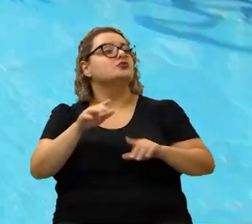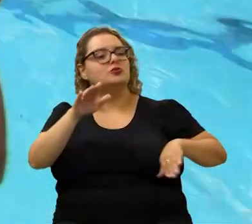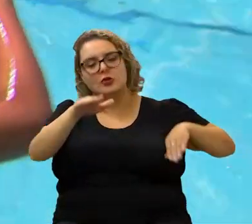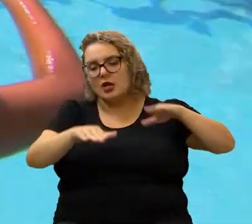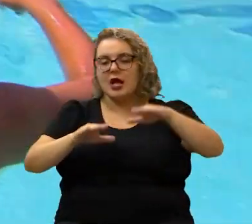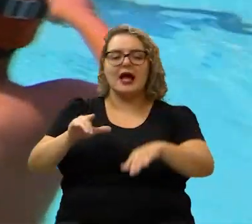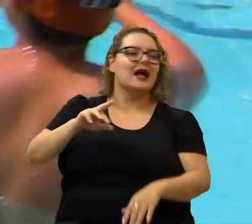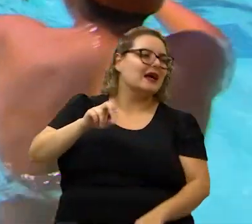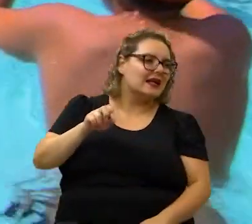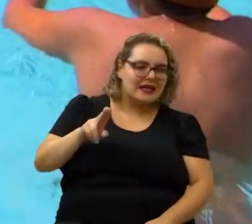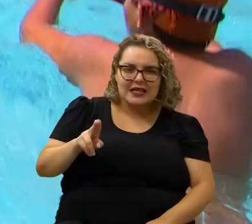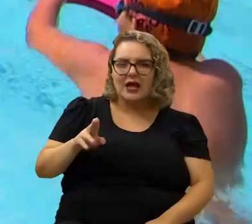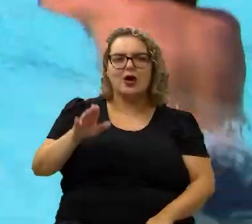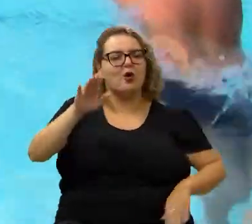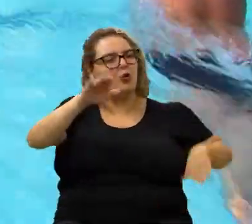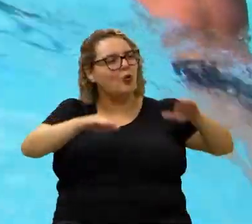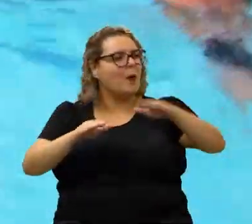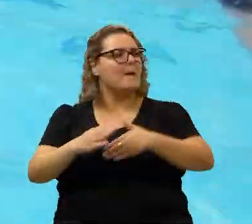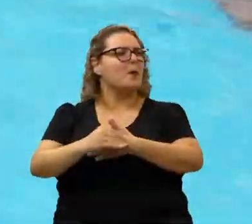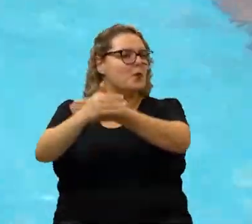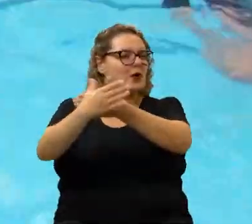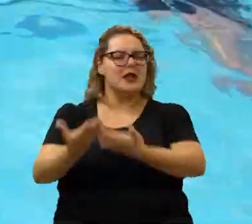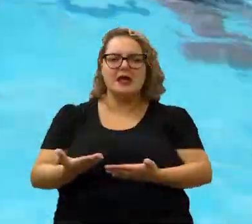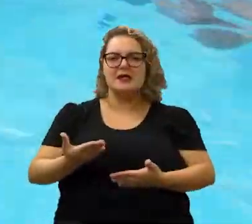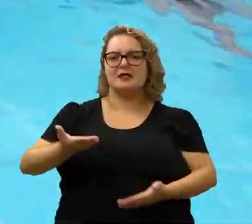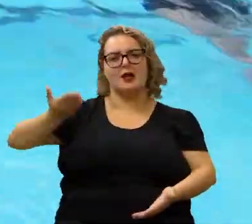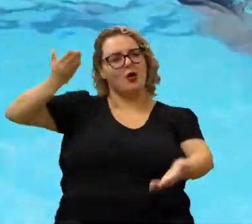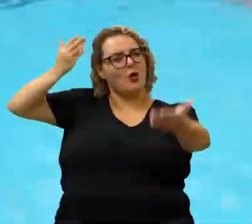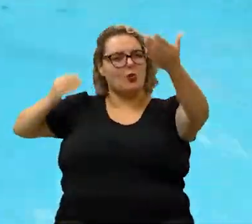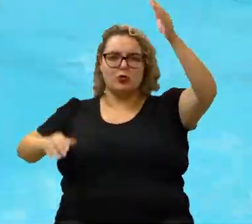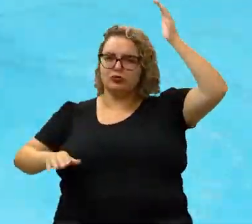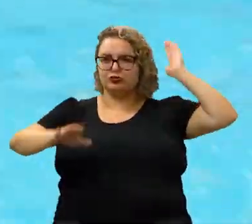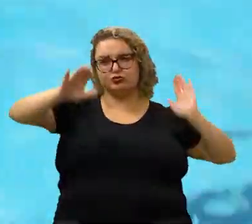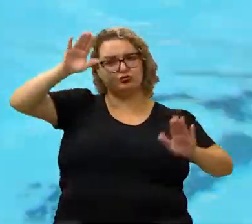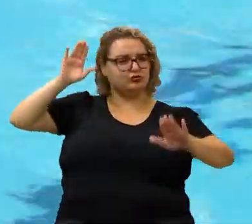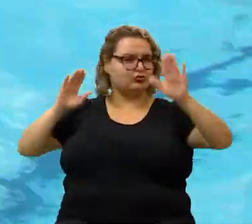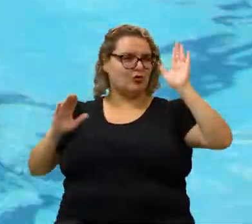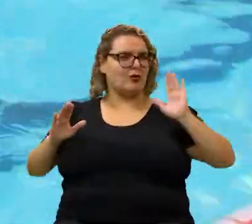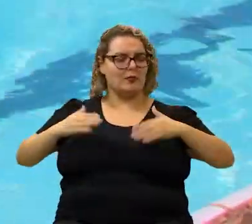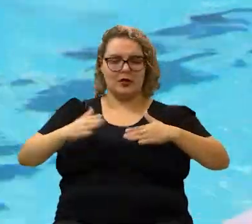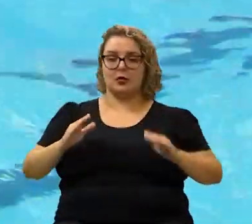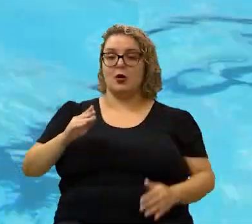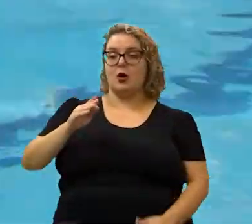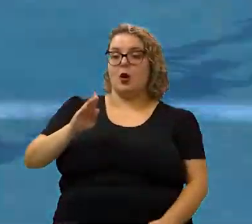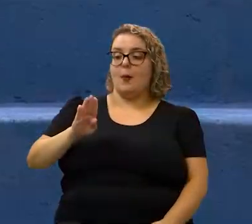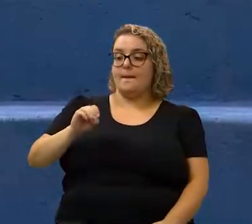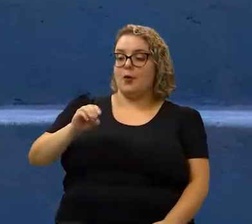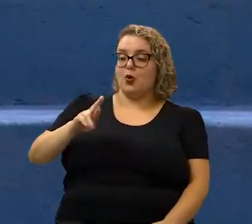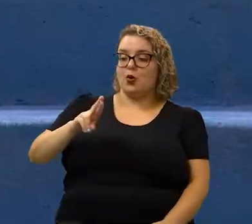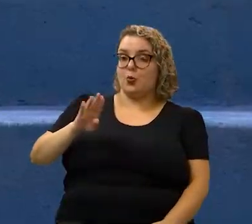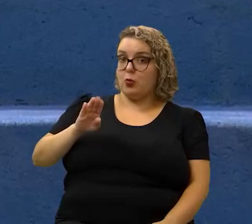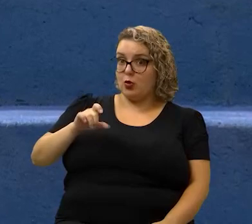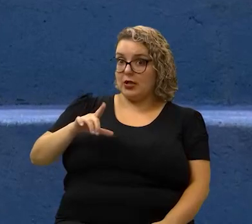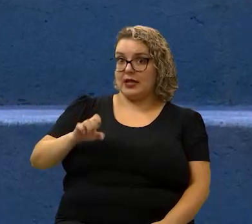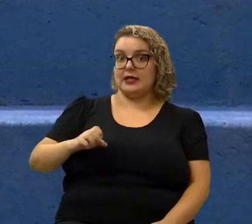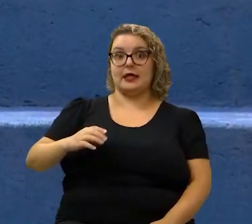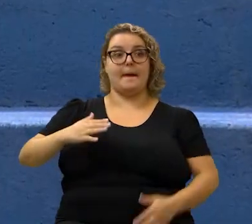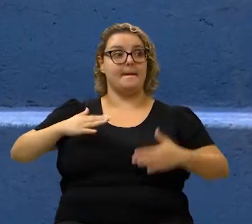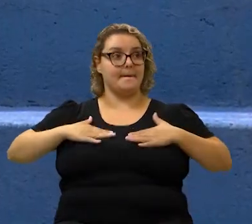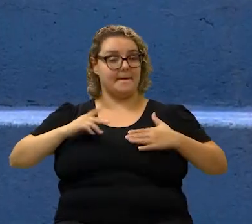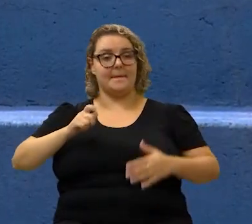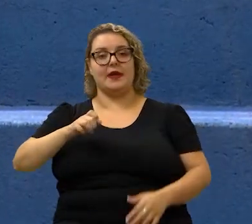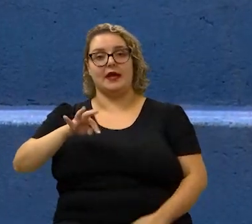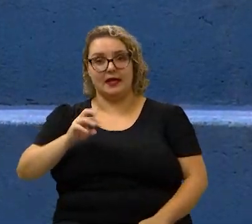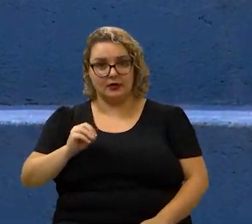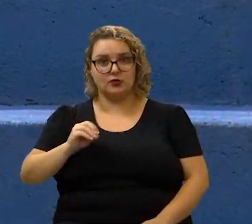quais os estilos de natação? Crawl, borboleta, costas, enfim. Fala um pouquinho mais para a gente. Peito. É, são quatro estilos, né? Borboleta, costas, peito